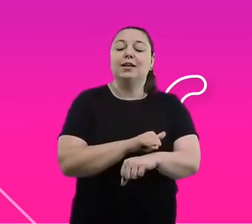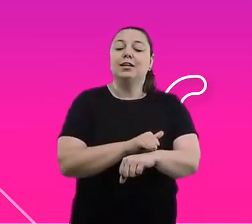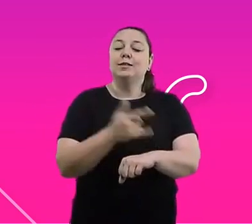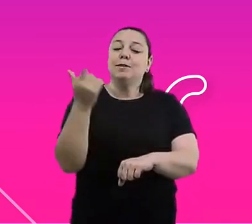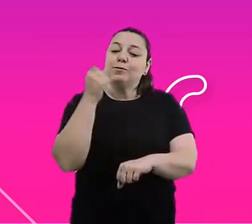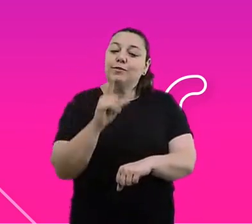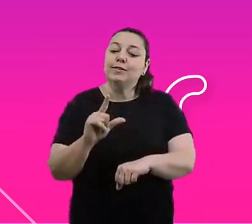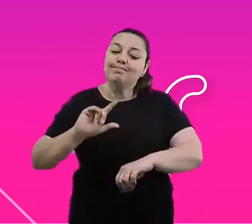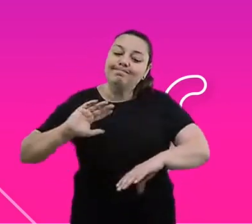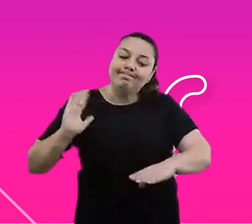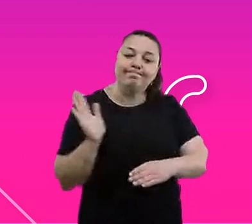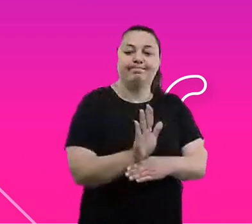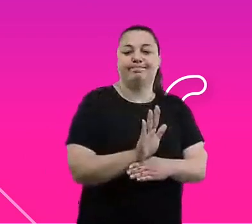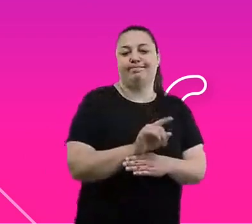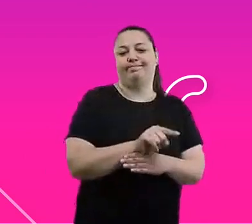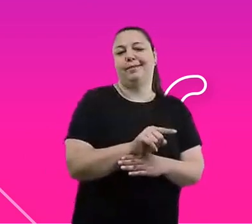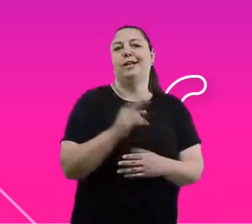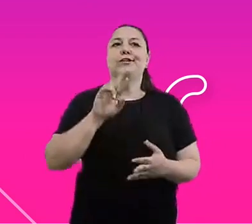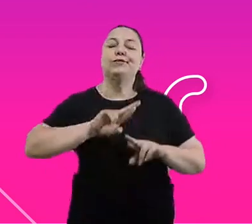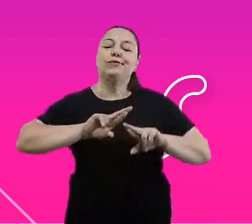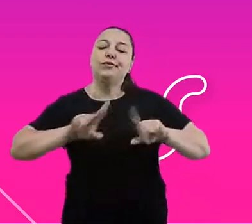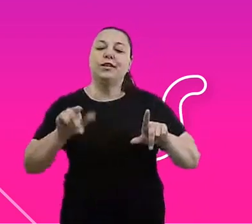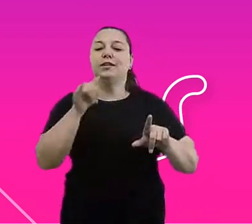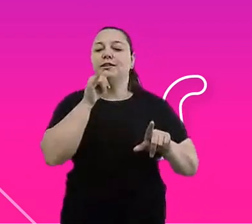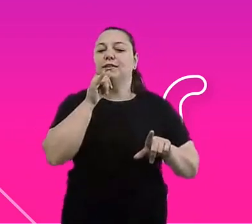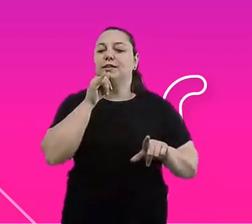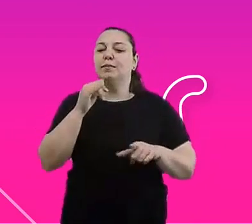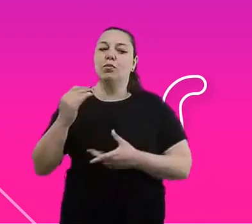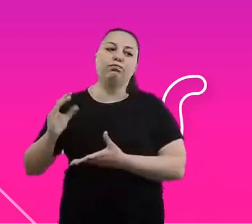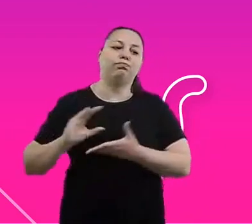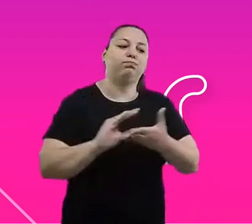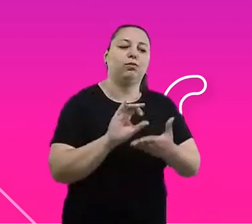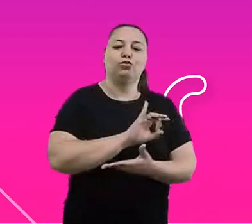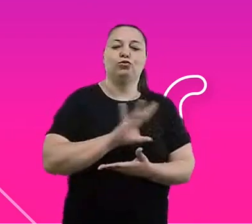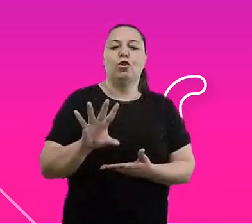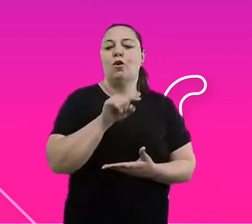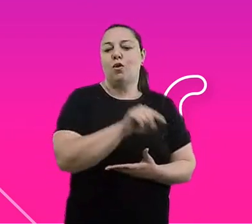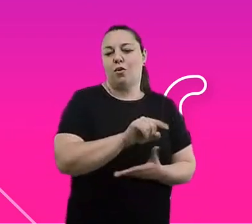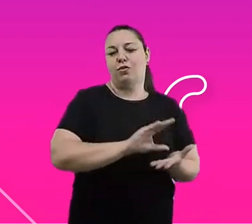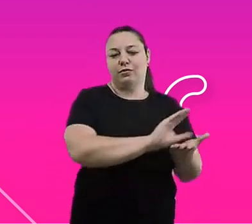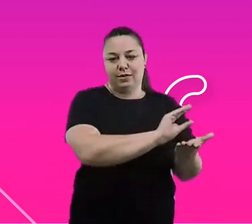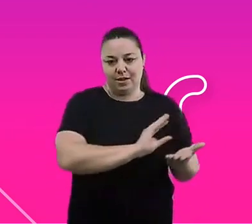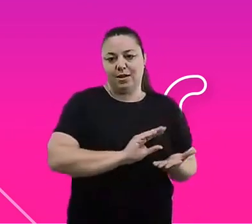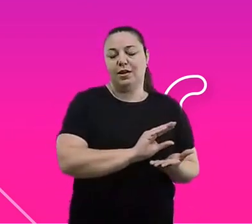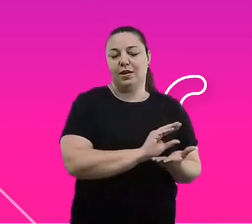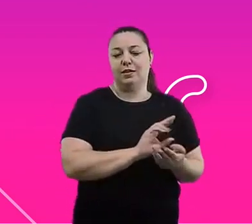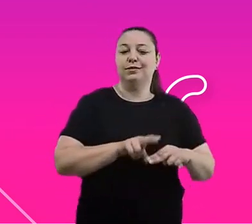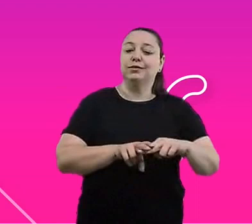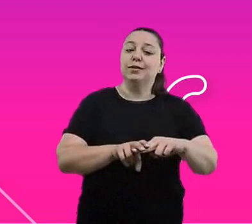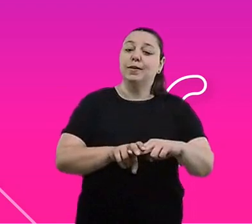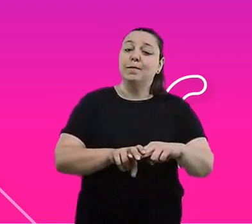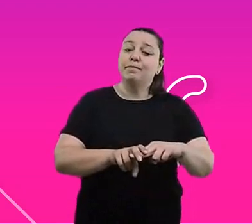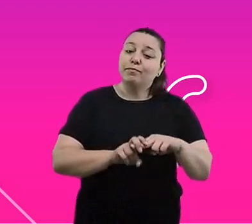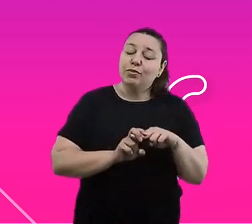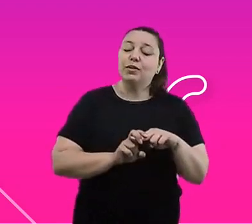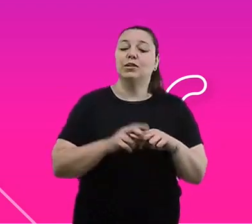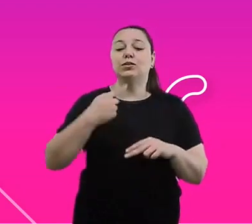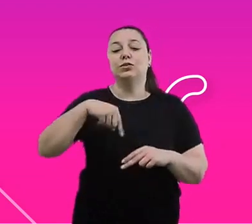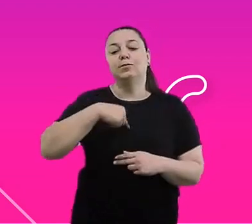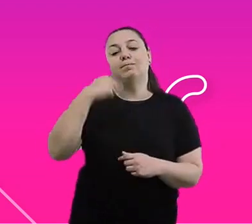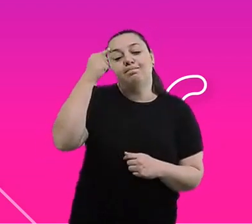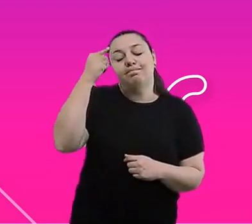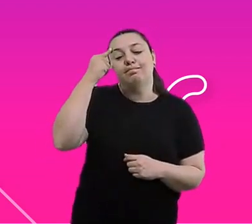diferentes níveis de fluência em dados. E por isso, essa estratégia,